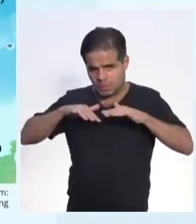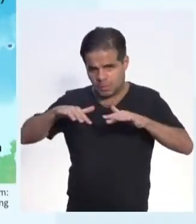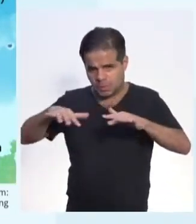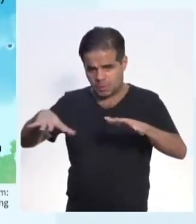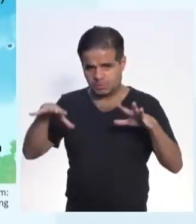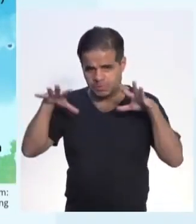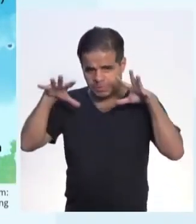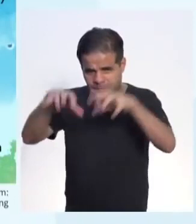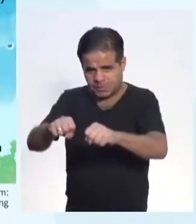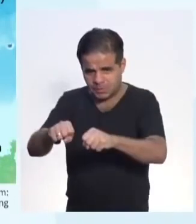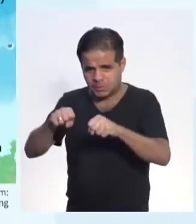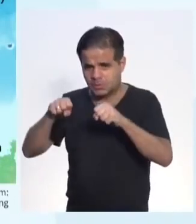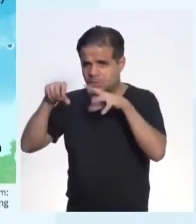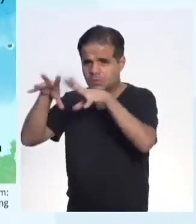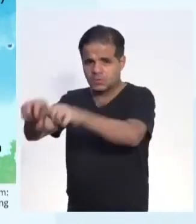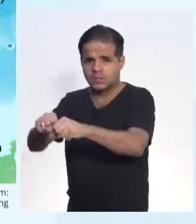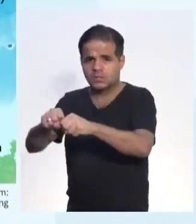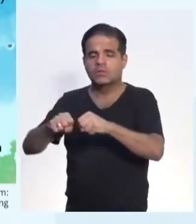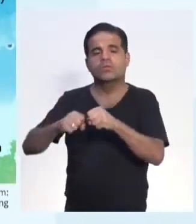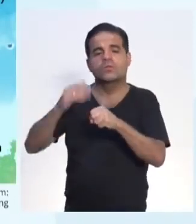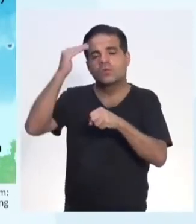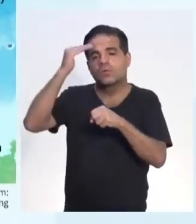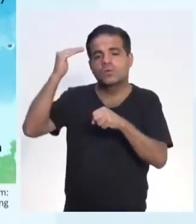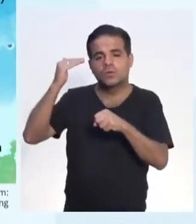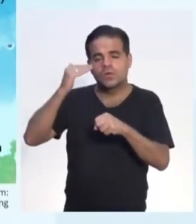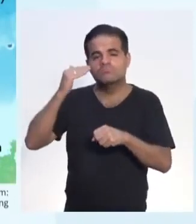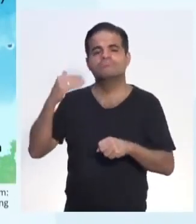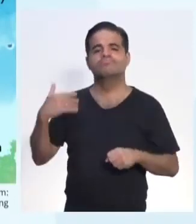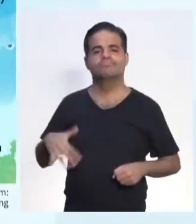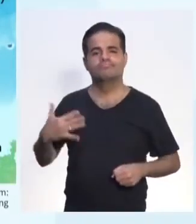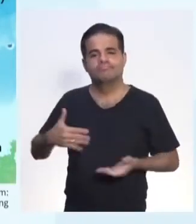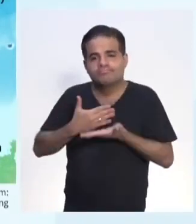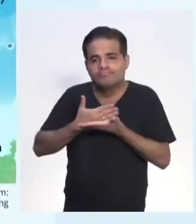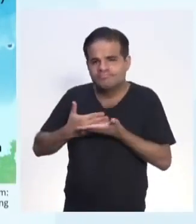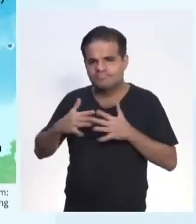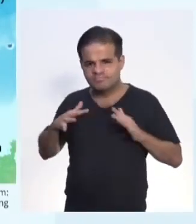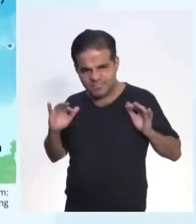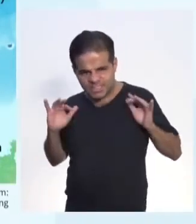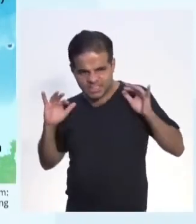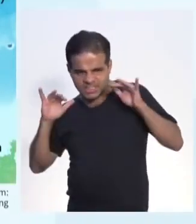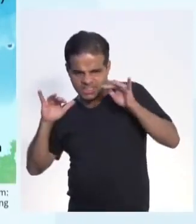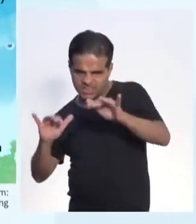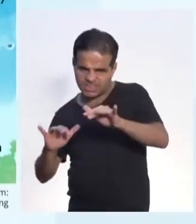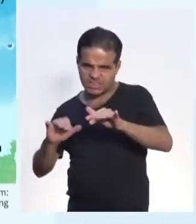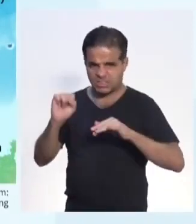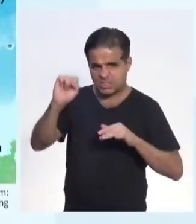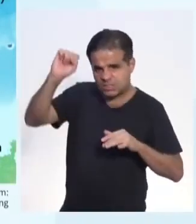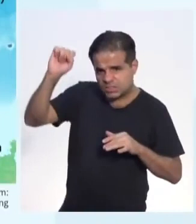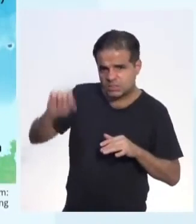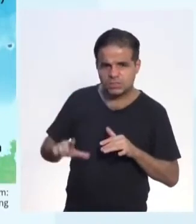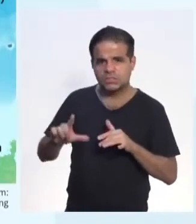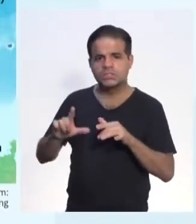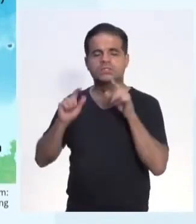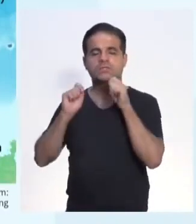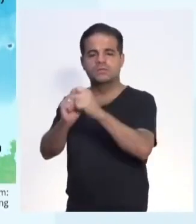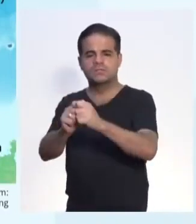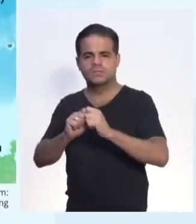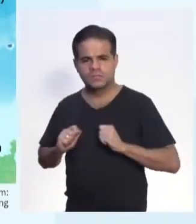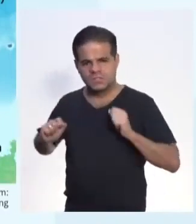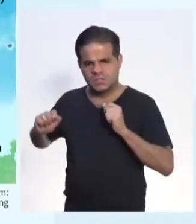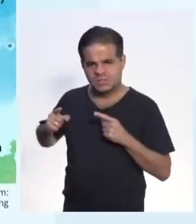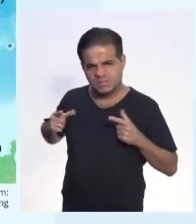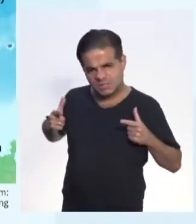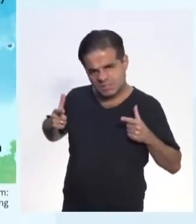tomando toda a Península Coreana, eles vão começar aí a invasão pelo sul, fazendo aí uma